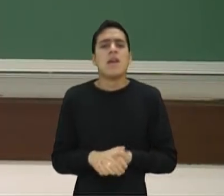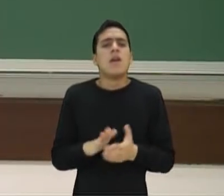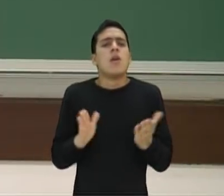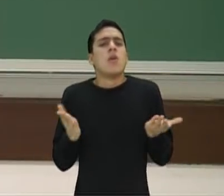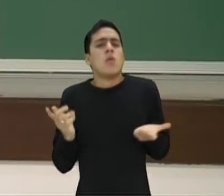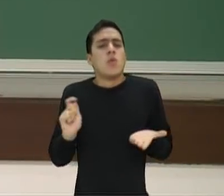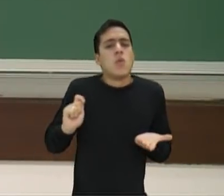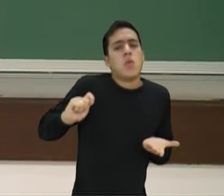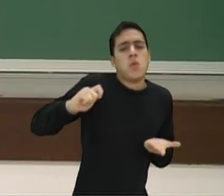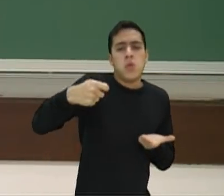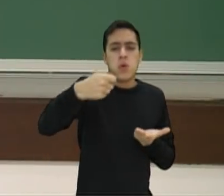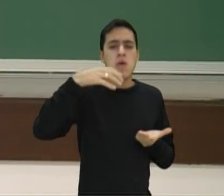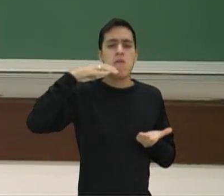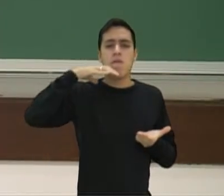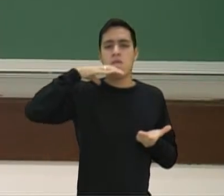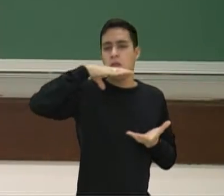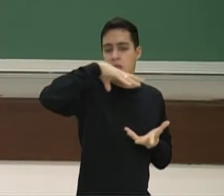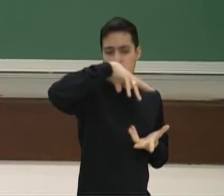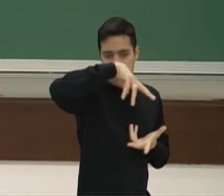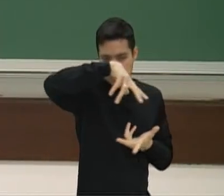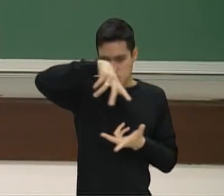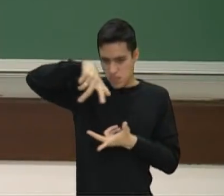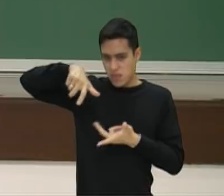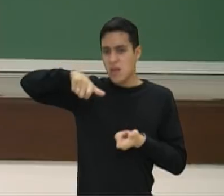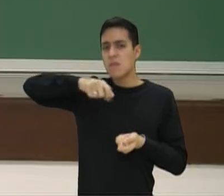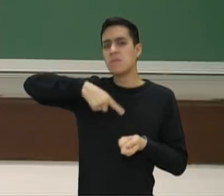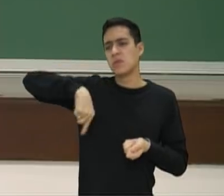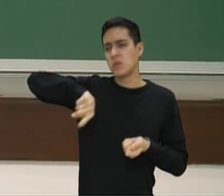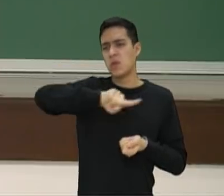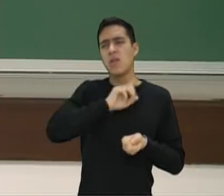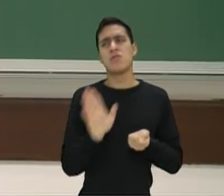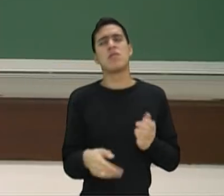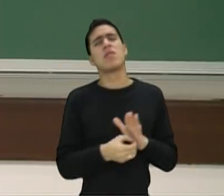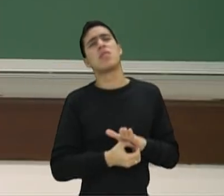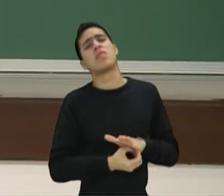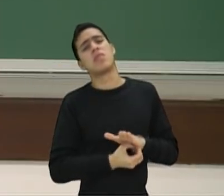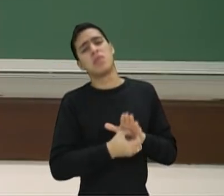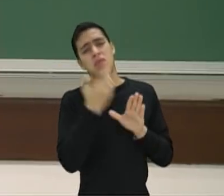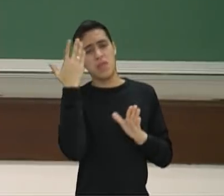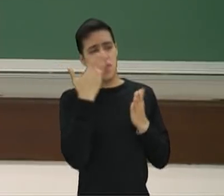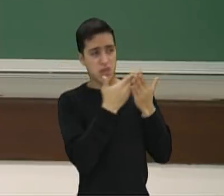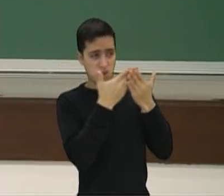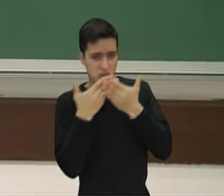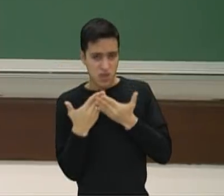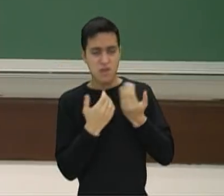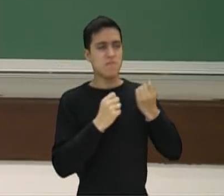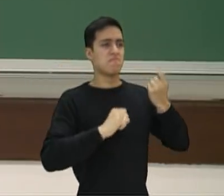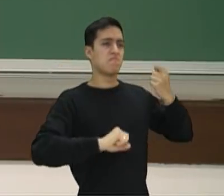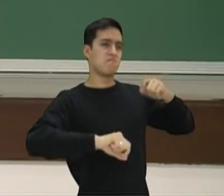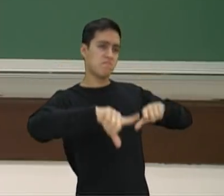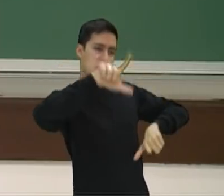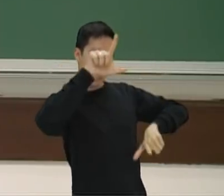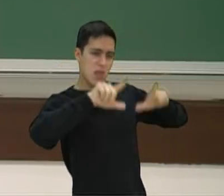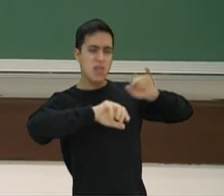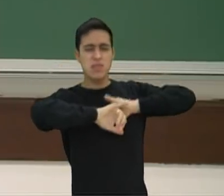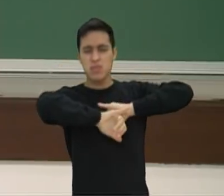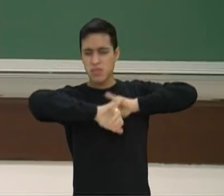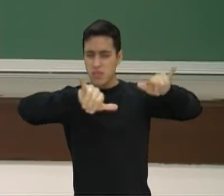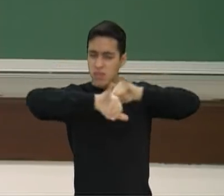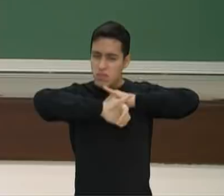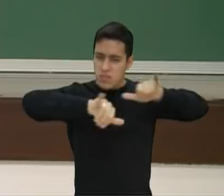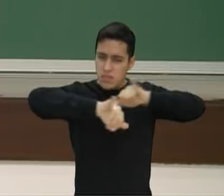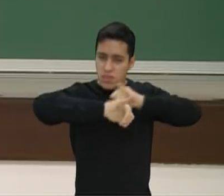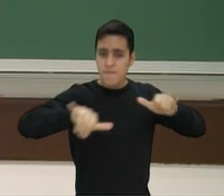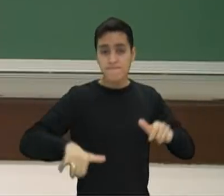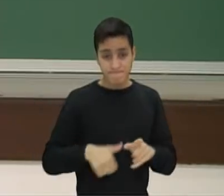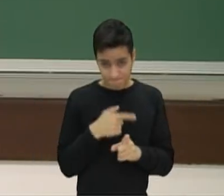Aquecimento global. Isso a gente tem ouvido muito e muito falar na mídia, na televisão, né?